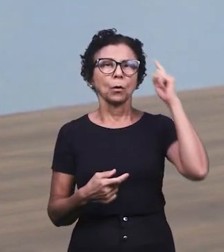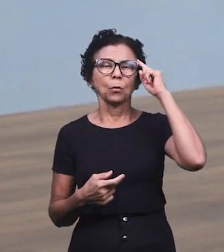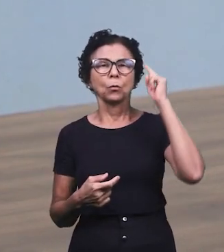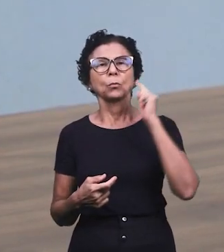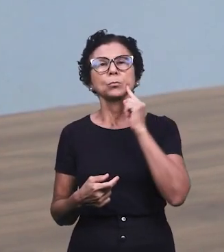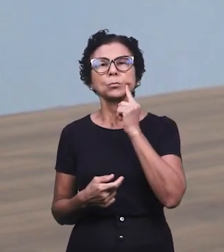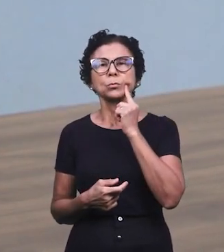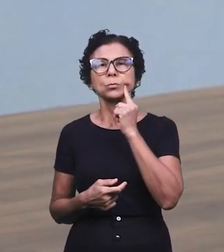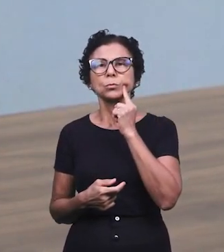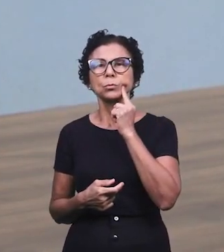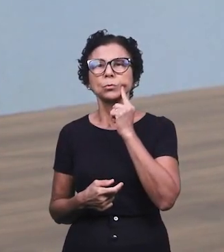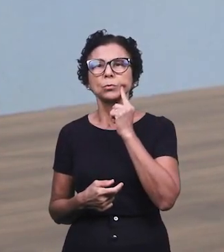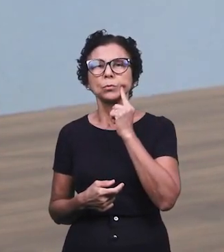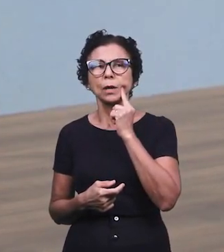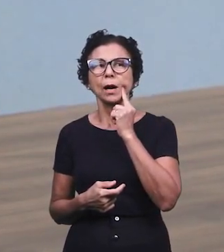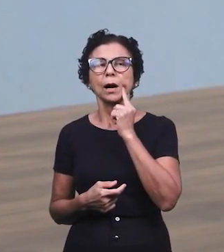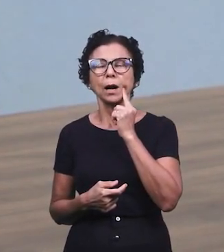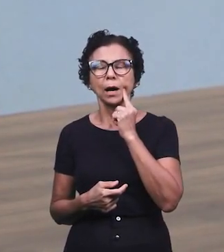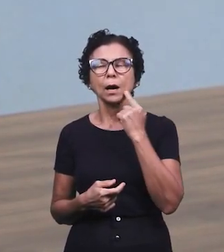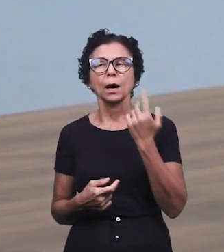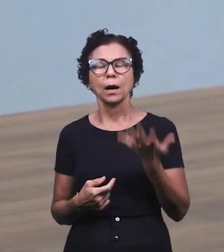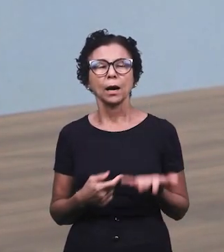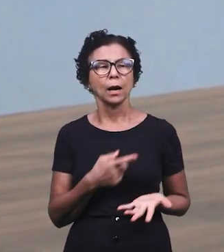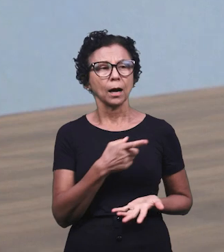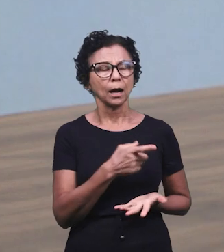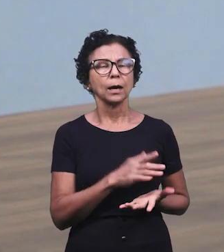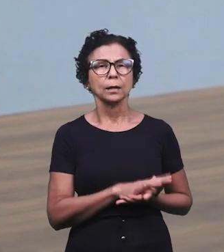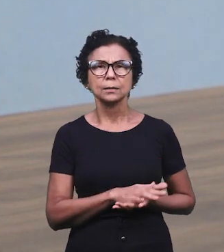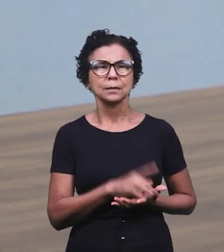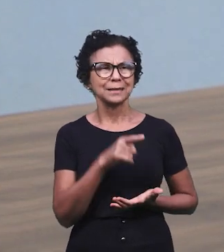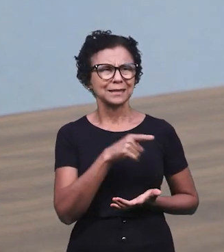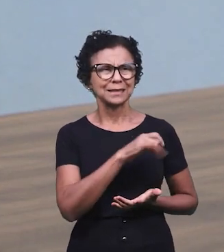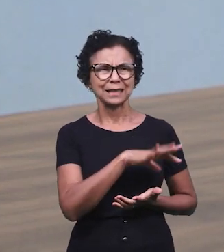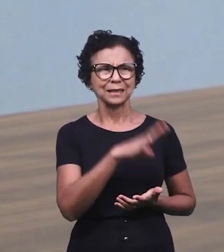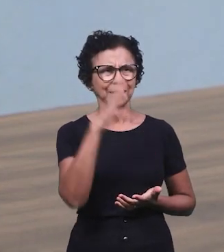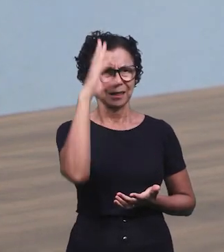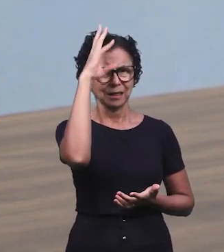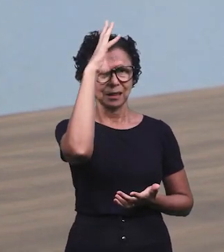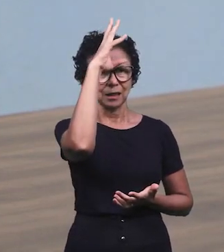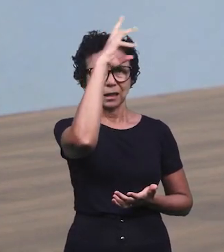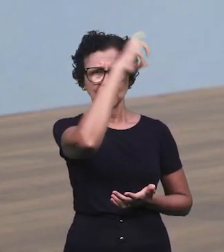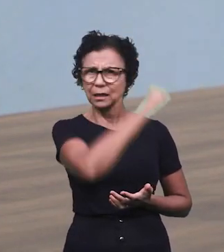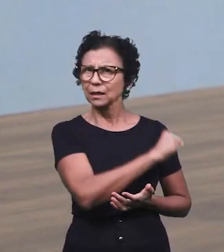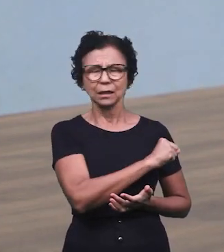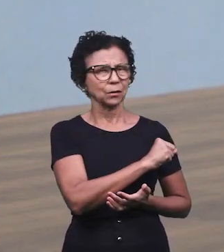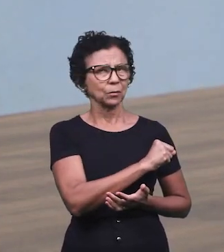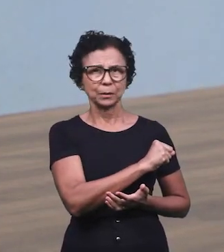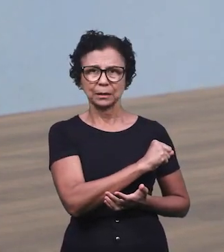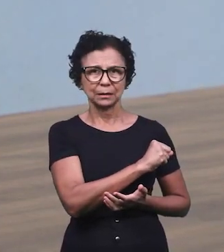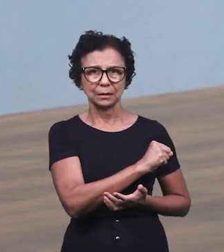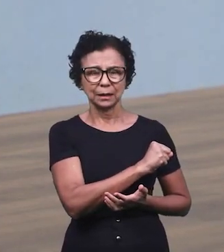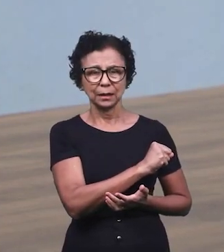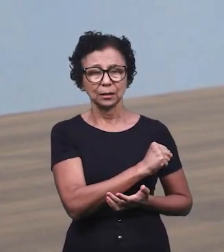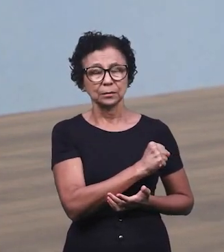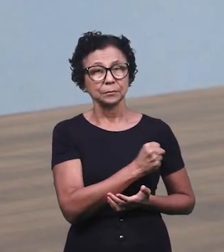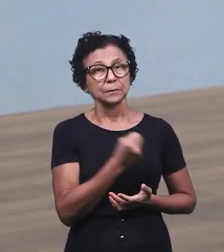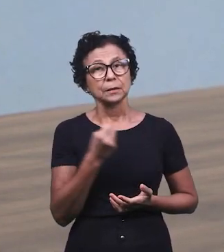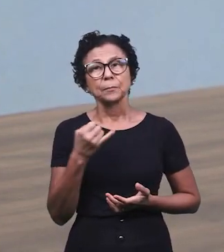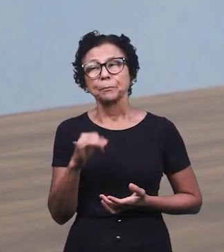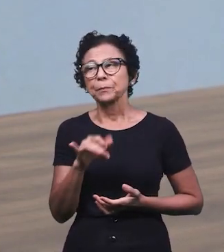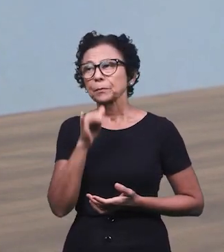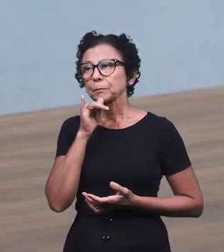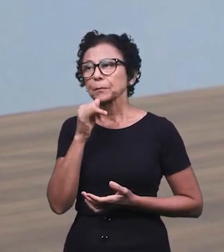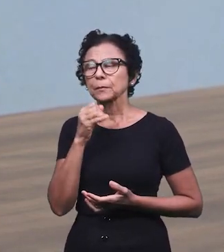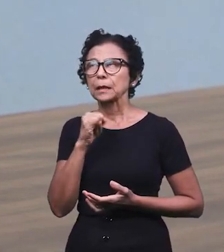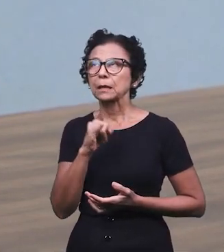não compreender, eu falo sempre assim, se tem um louvor, às vezes eu pergunto, eu faço esse teste lá na